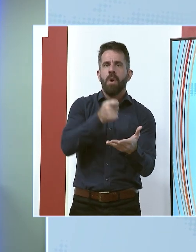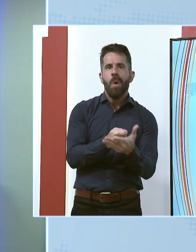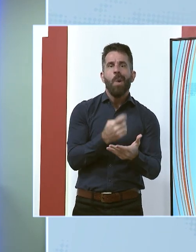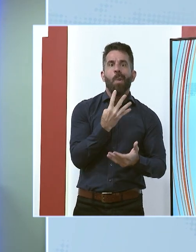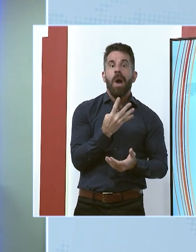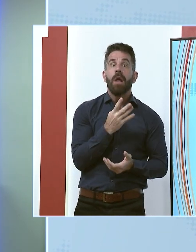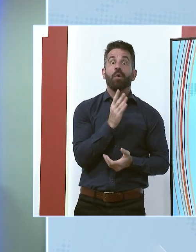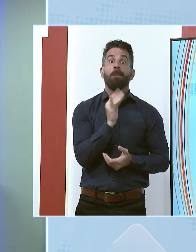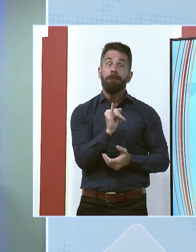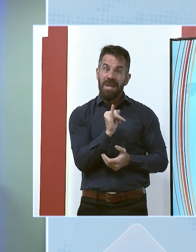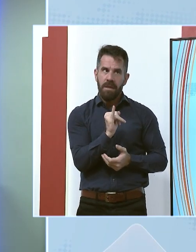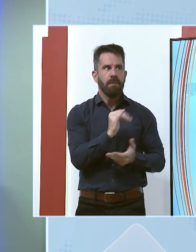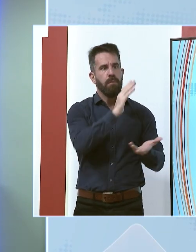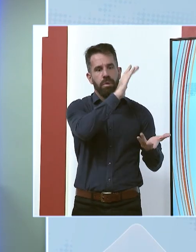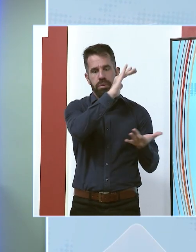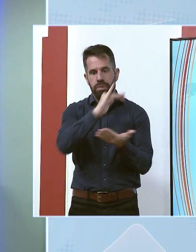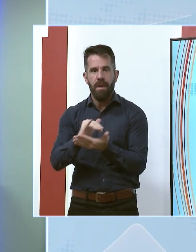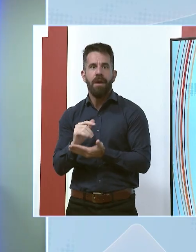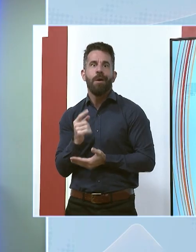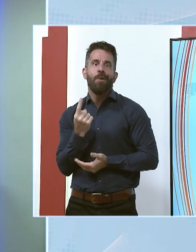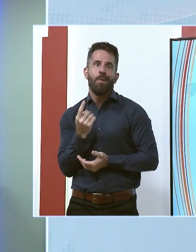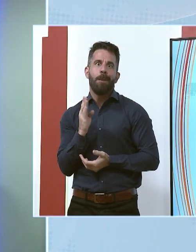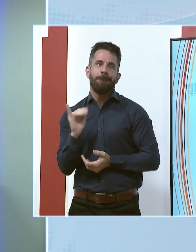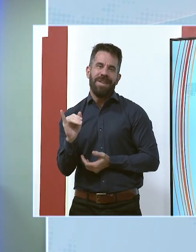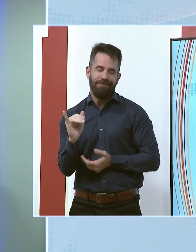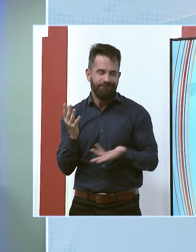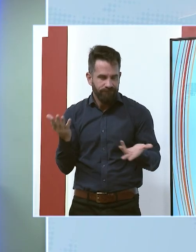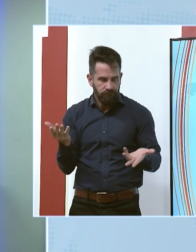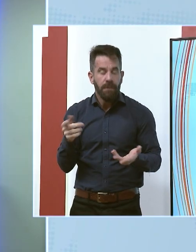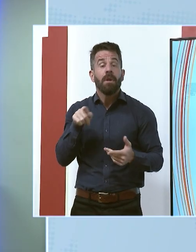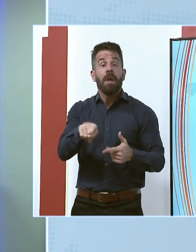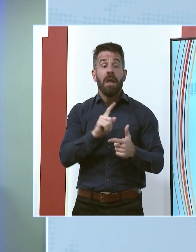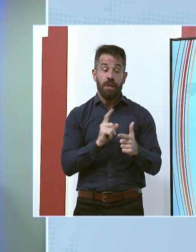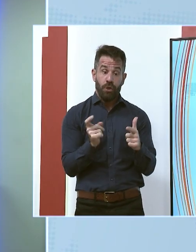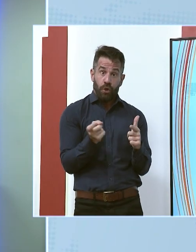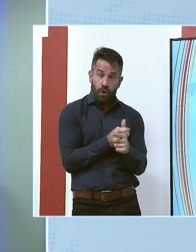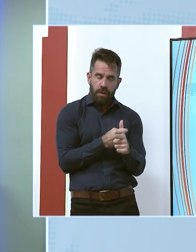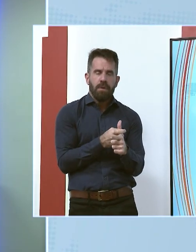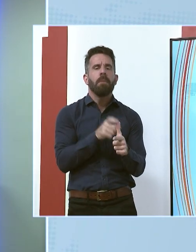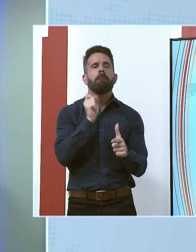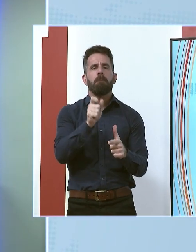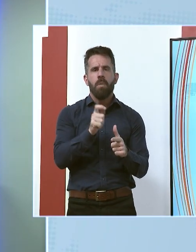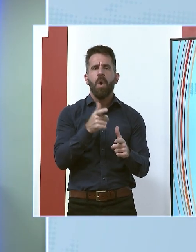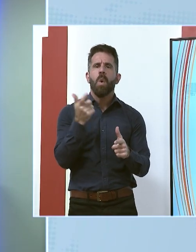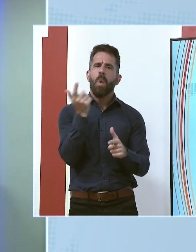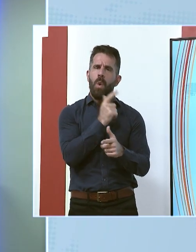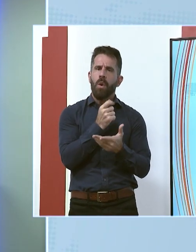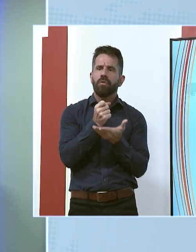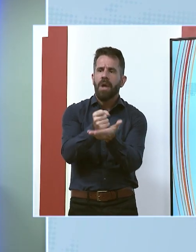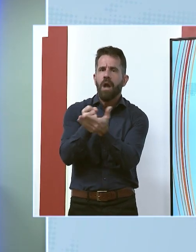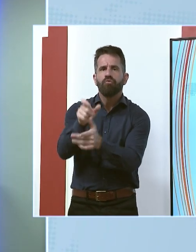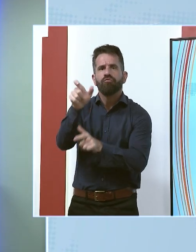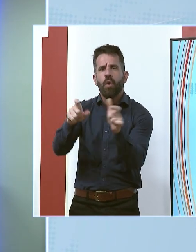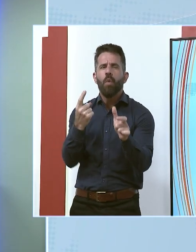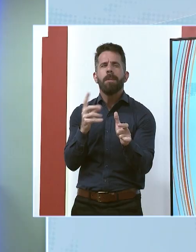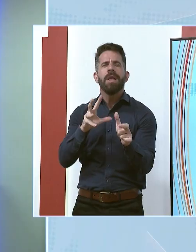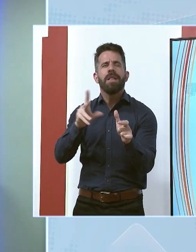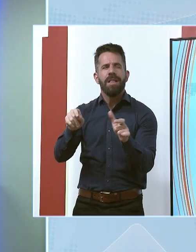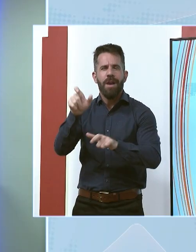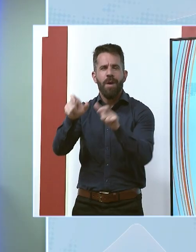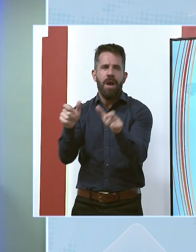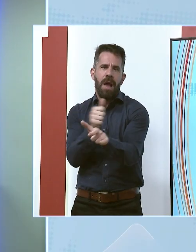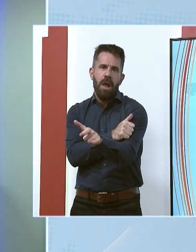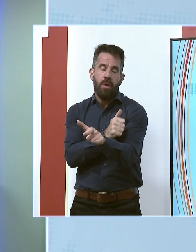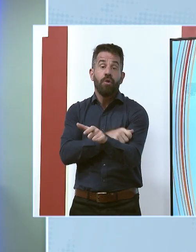4.650 bilhões de reais. O Desenrola Fies tem potencial para beneficiar mais de 1 milhão de estudantes com